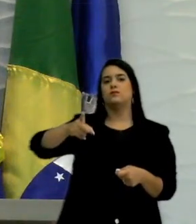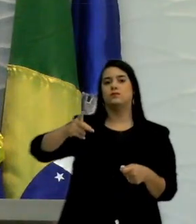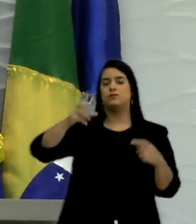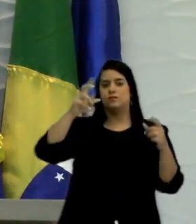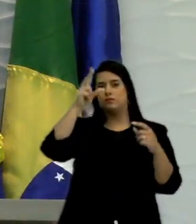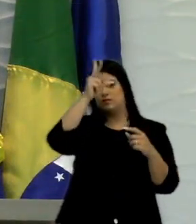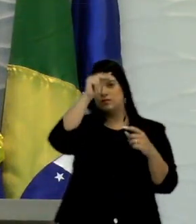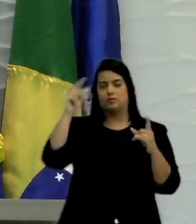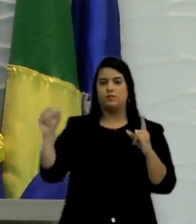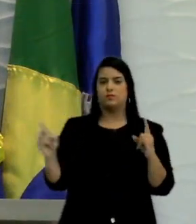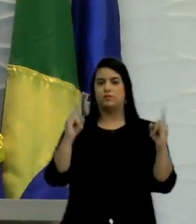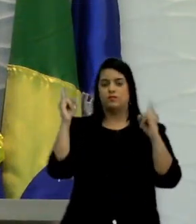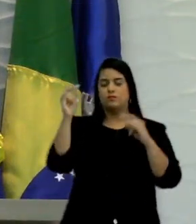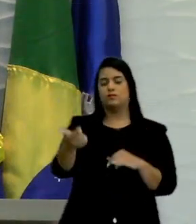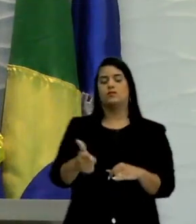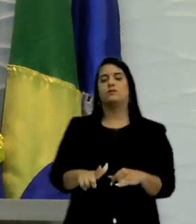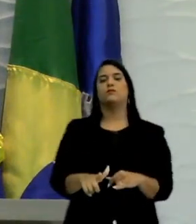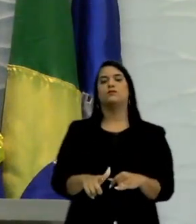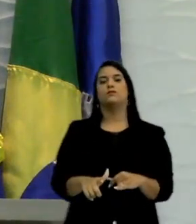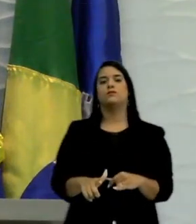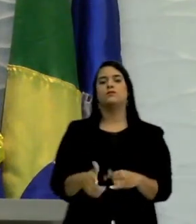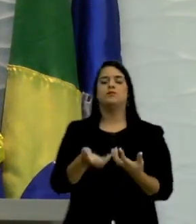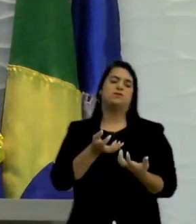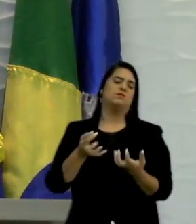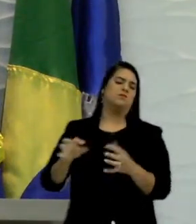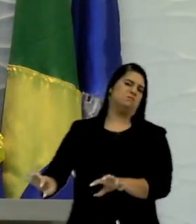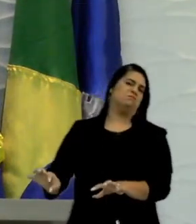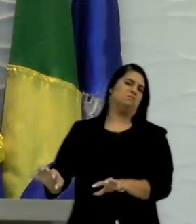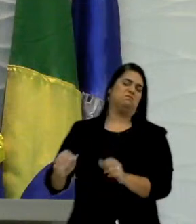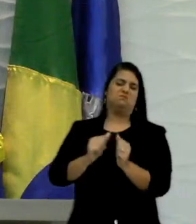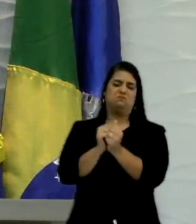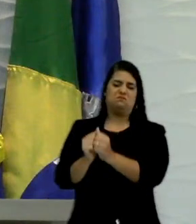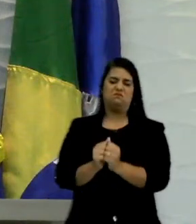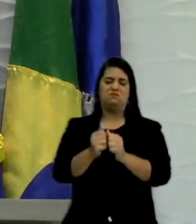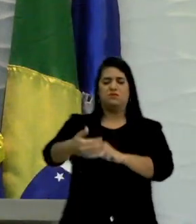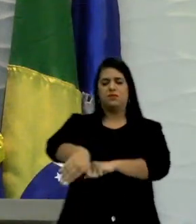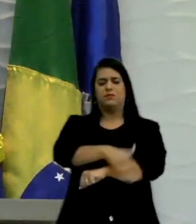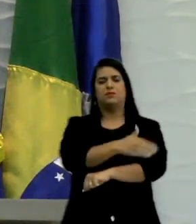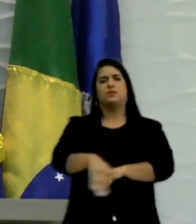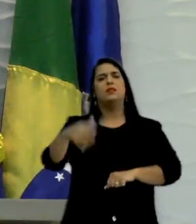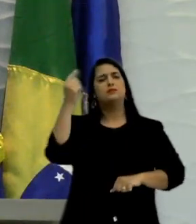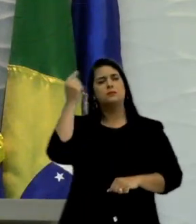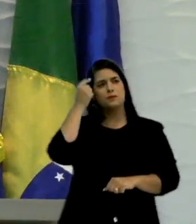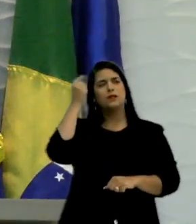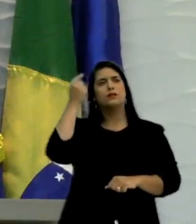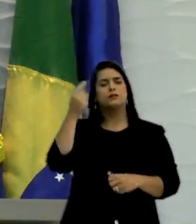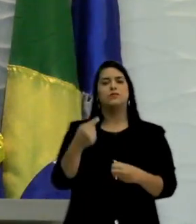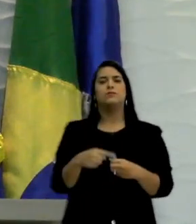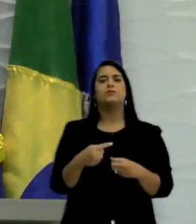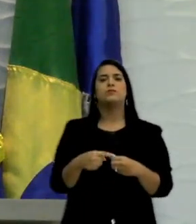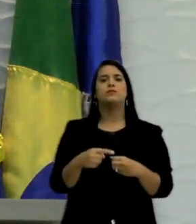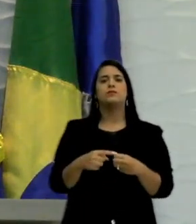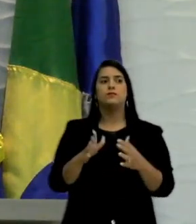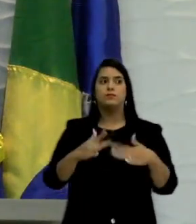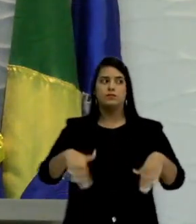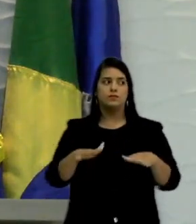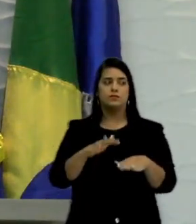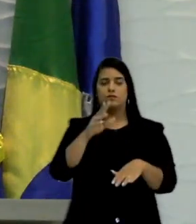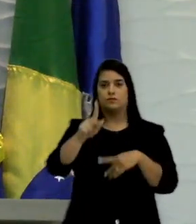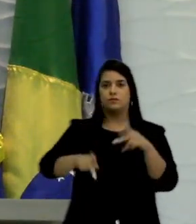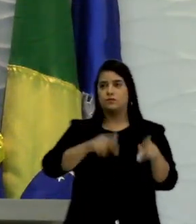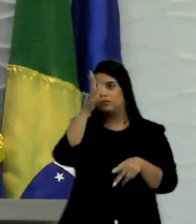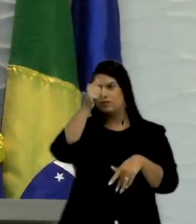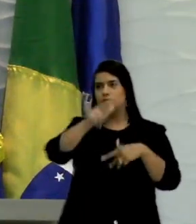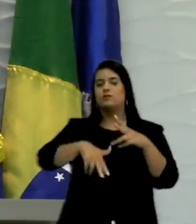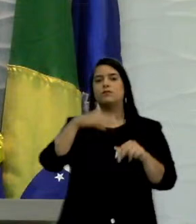que foi para São Bento do Una. A gente vai aguerrido para as ruas, refletir nosso município. Porque todo São Bentense sabe que